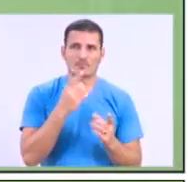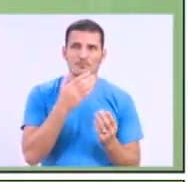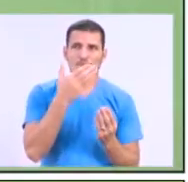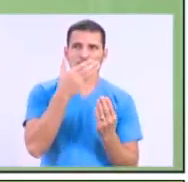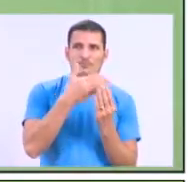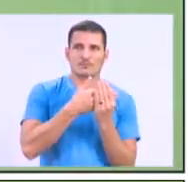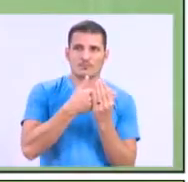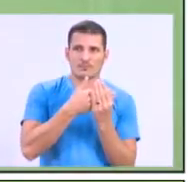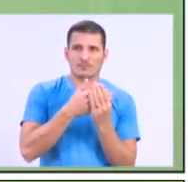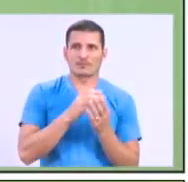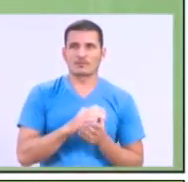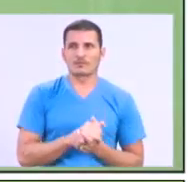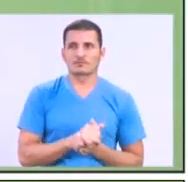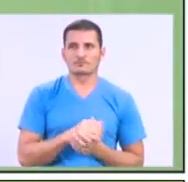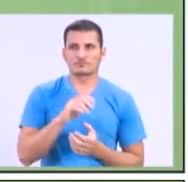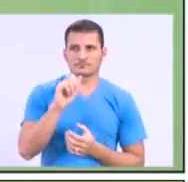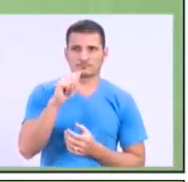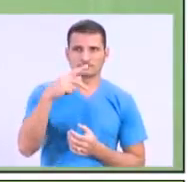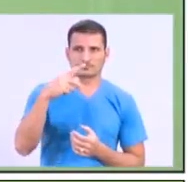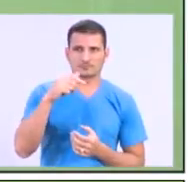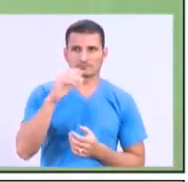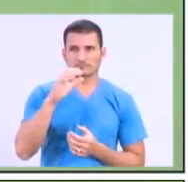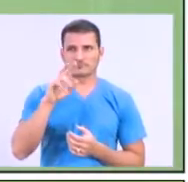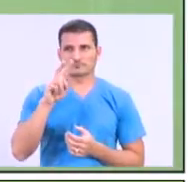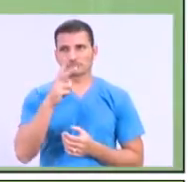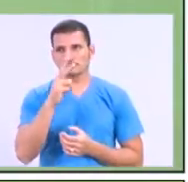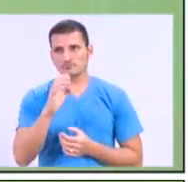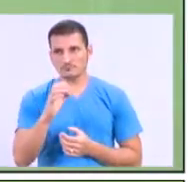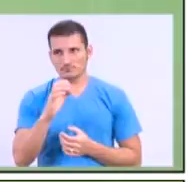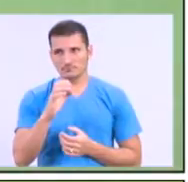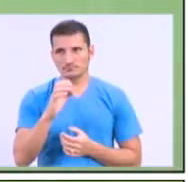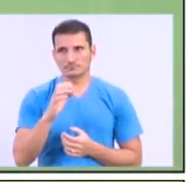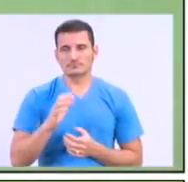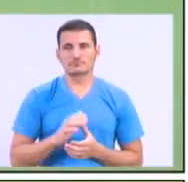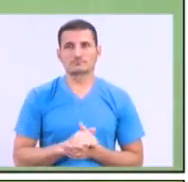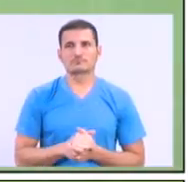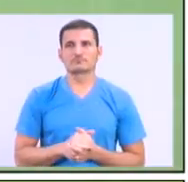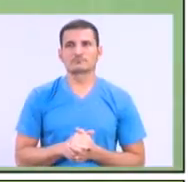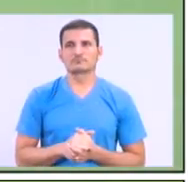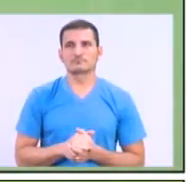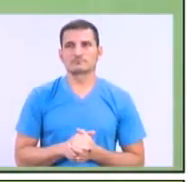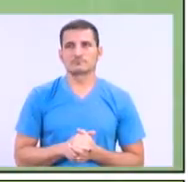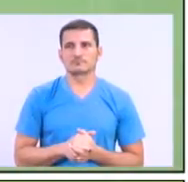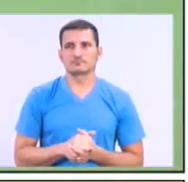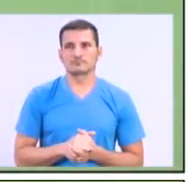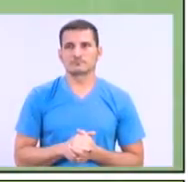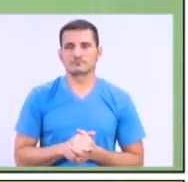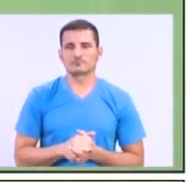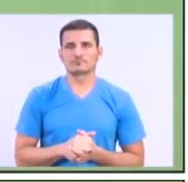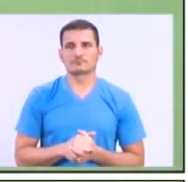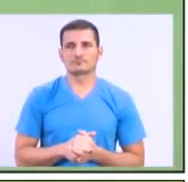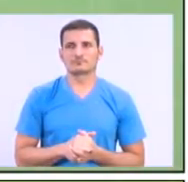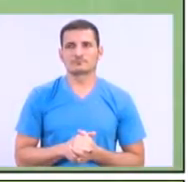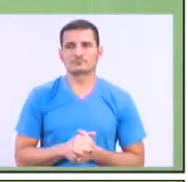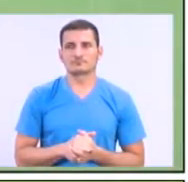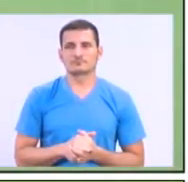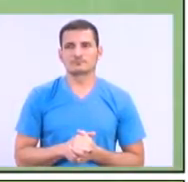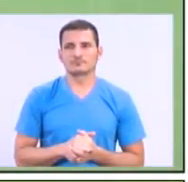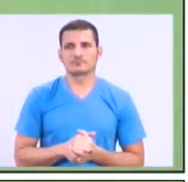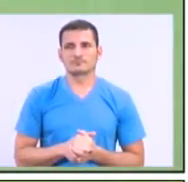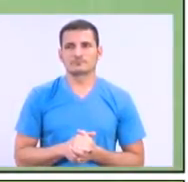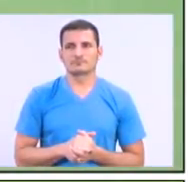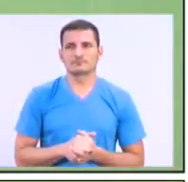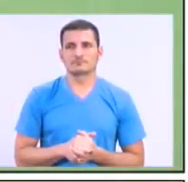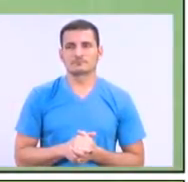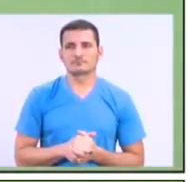o Apache vai receber uma solicitação e vai exibir a página, certo?